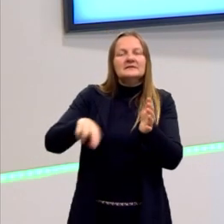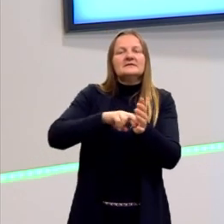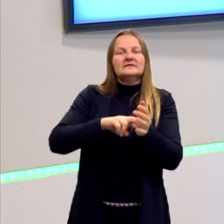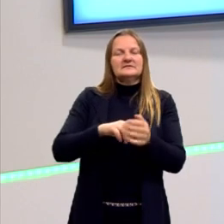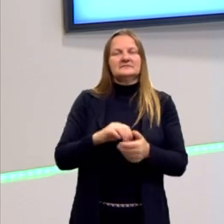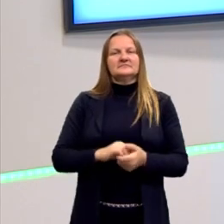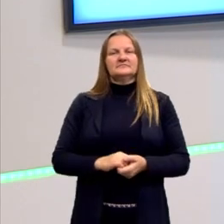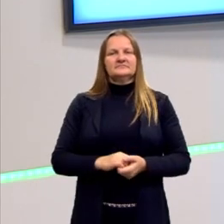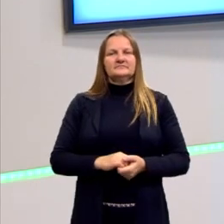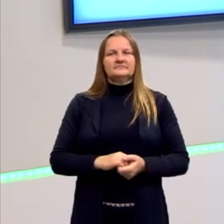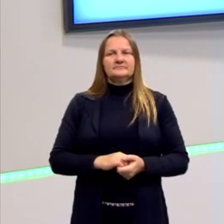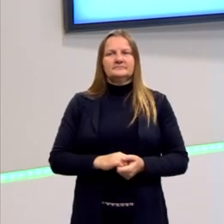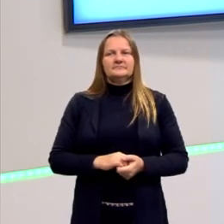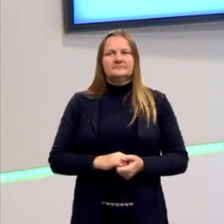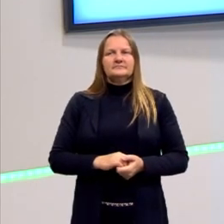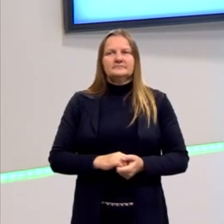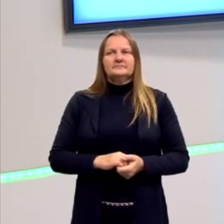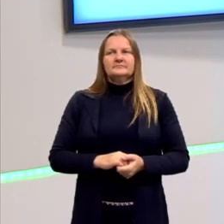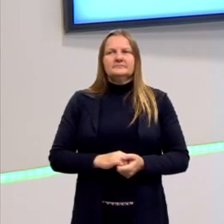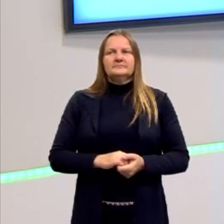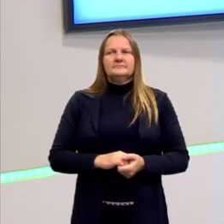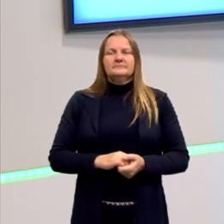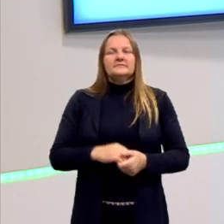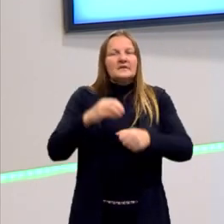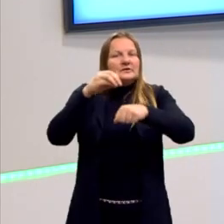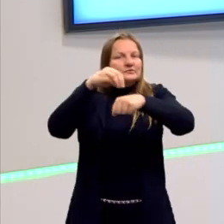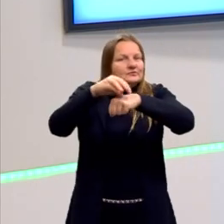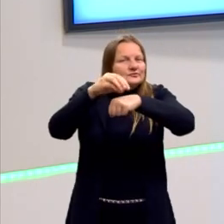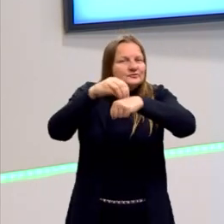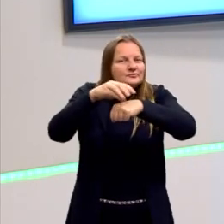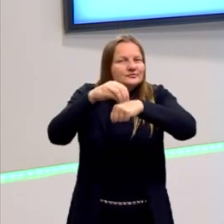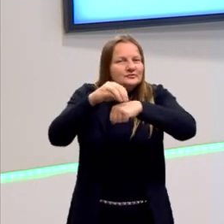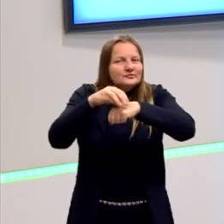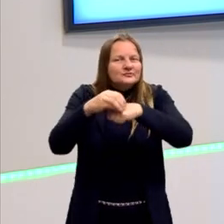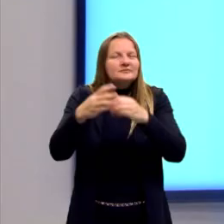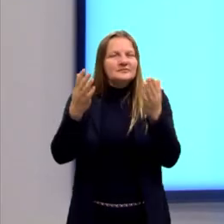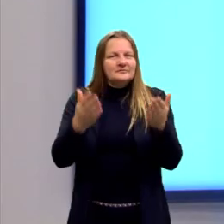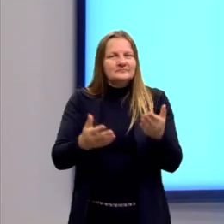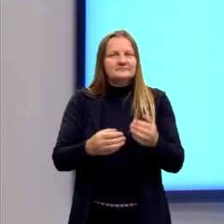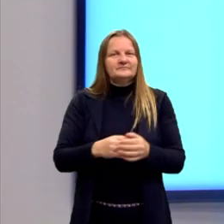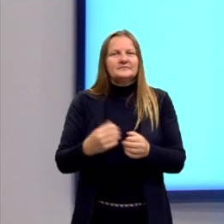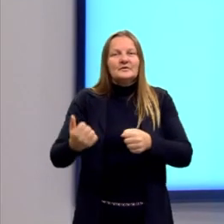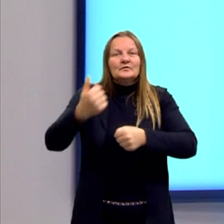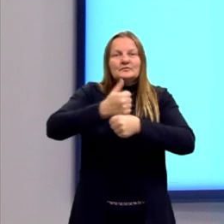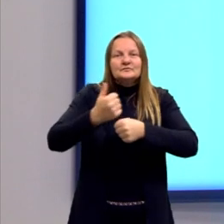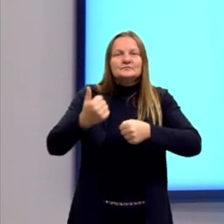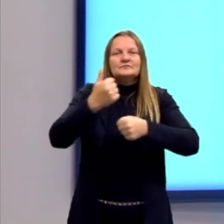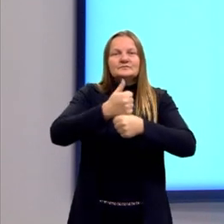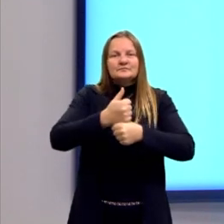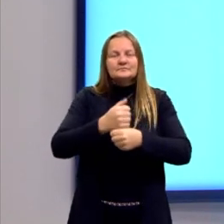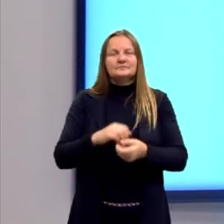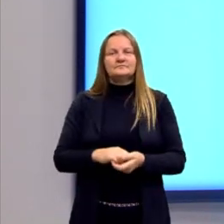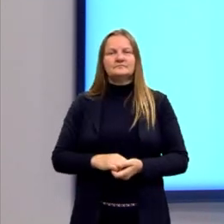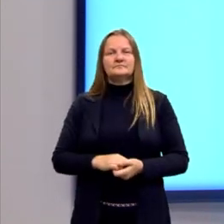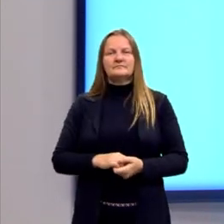certinho mesmo né então eu trago para vocês essa dica que nós vamos então substituir né o valor que nós